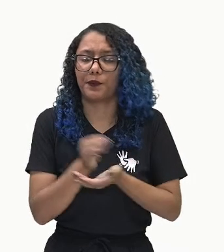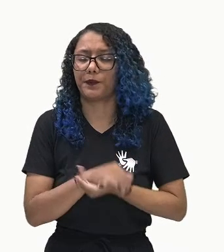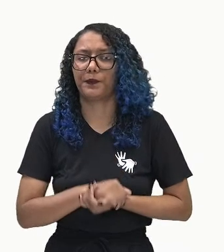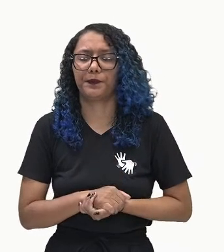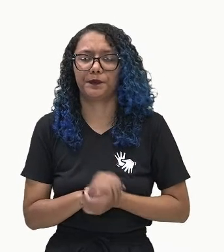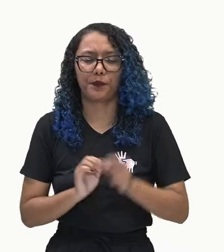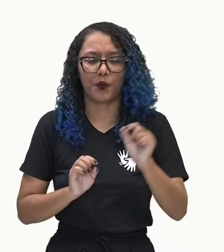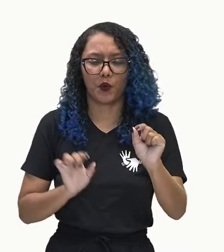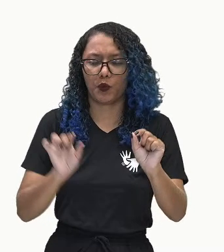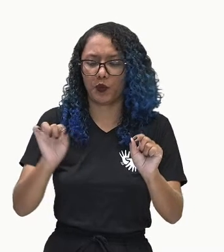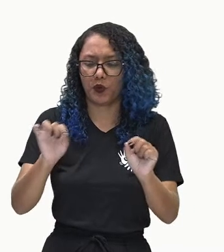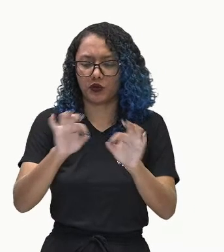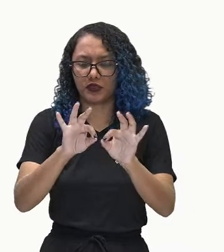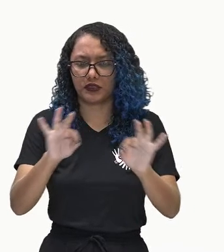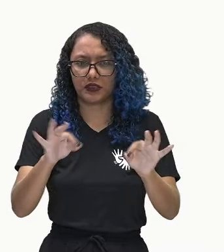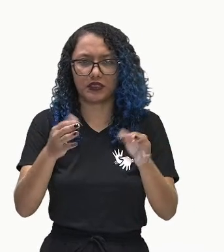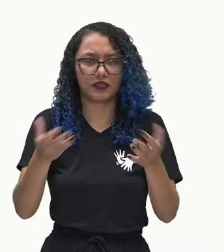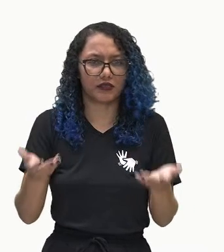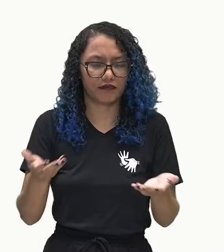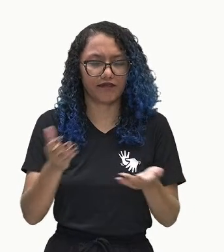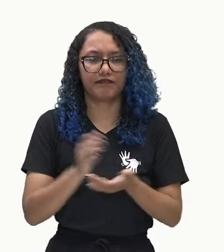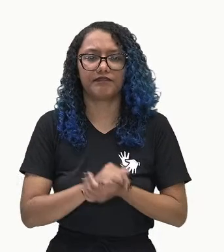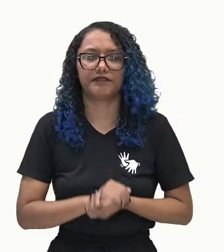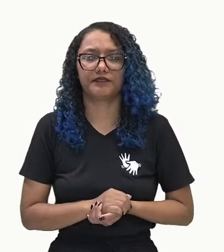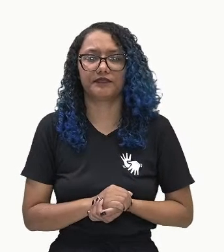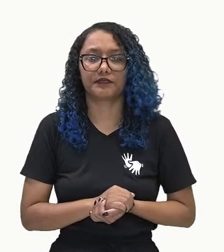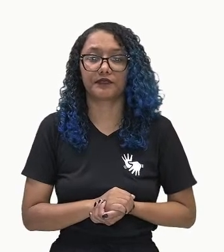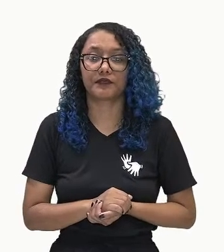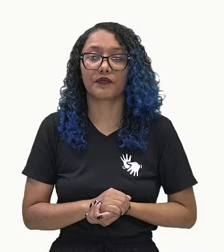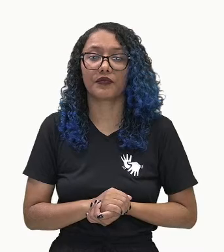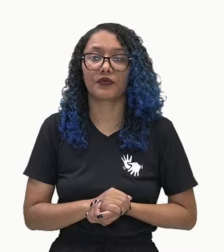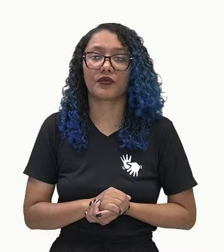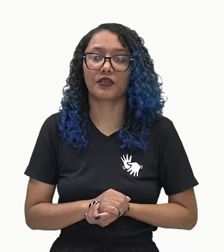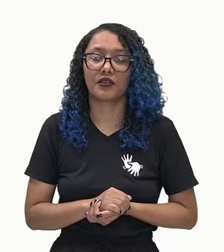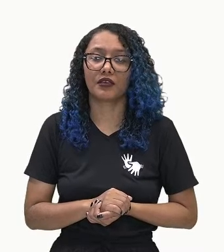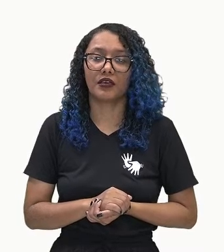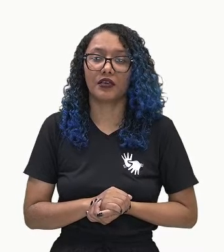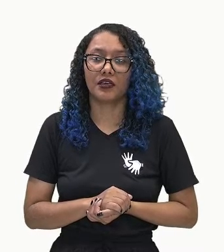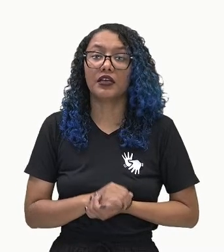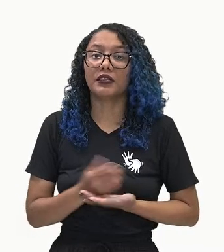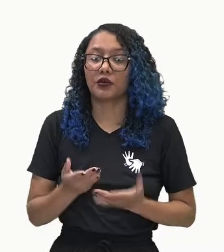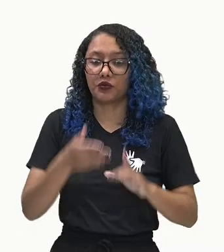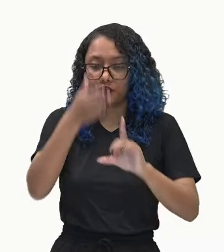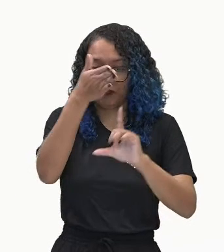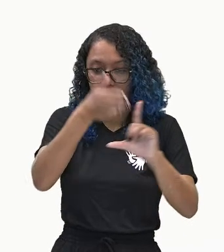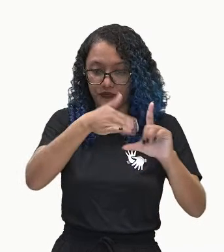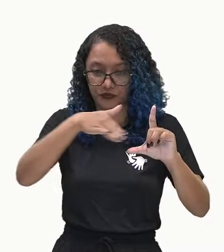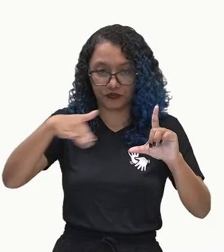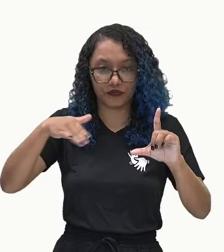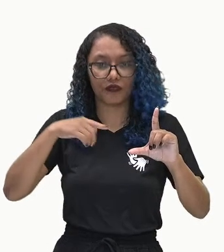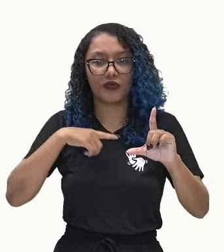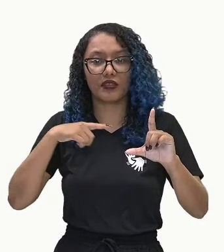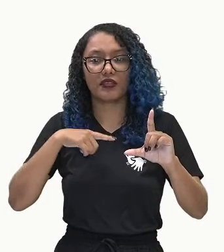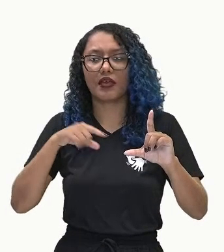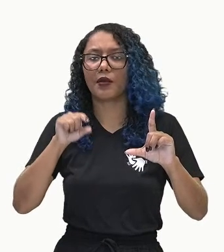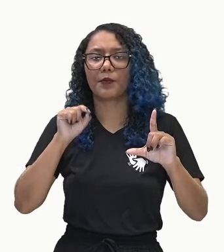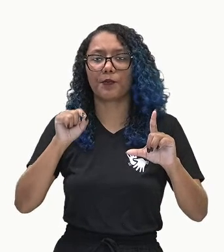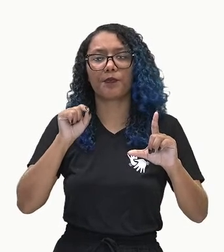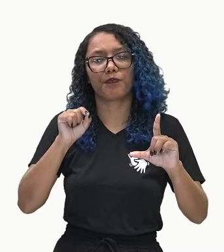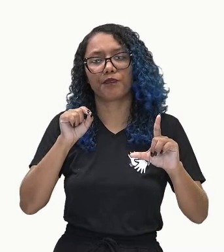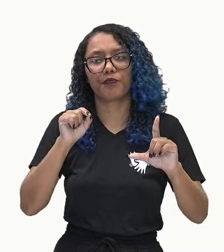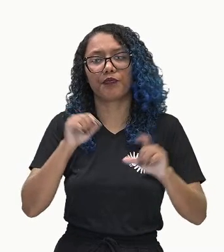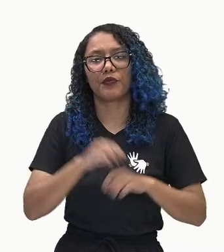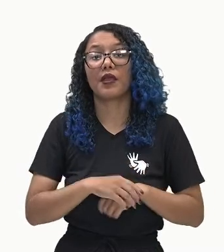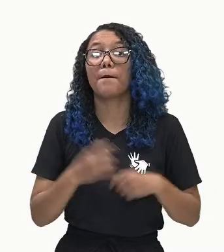Vejamos, quando se trabalha com plano cartesiano, nós temos que ter as coordenadas desses pontos. Aqui